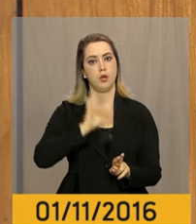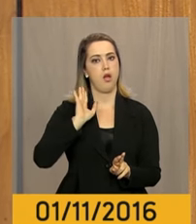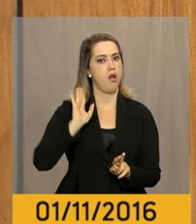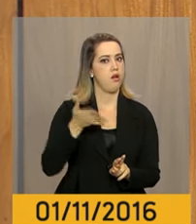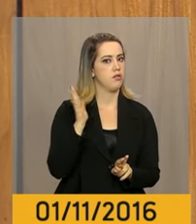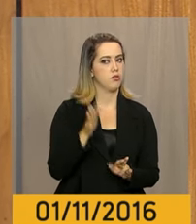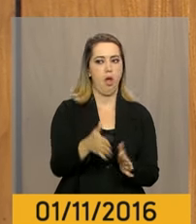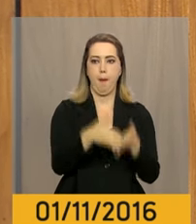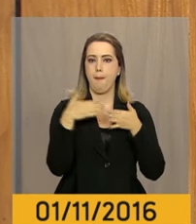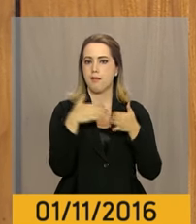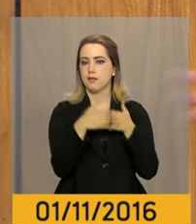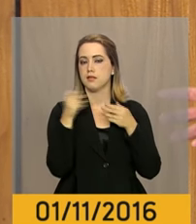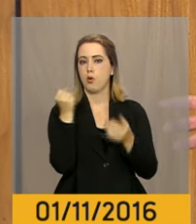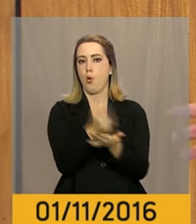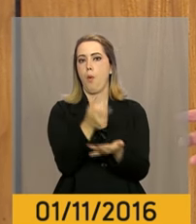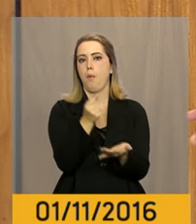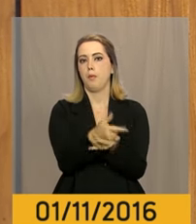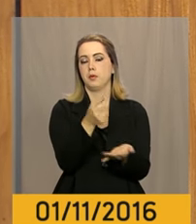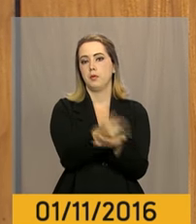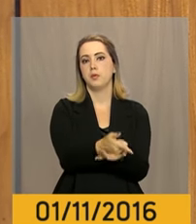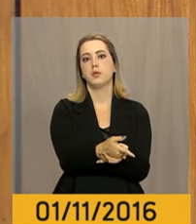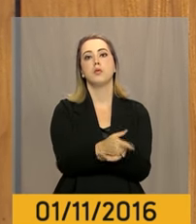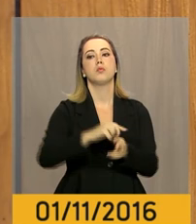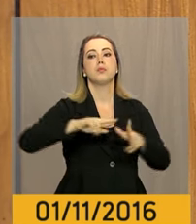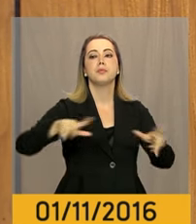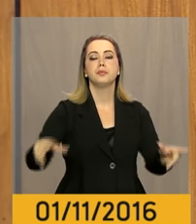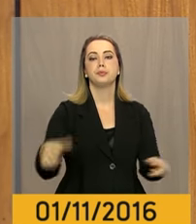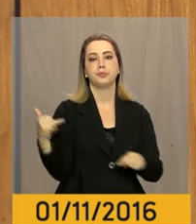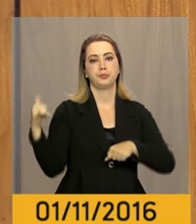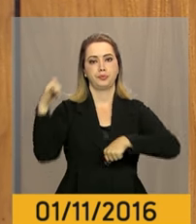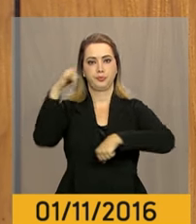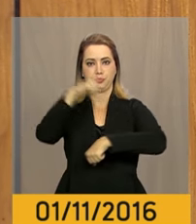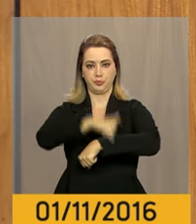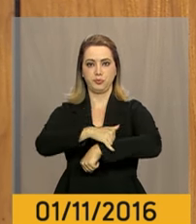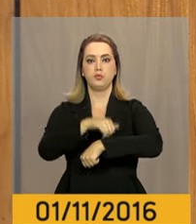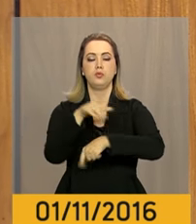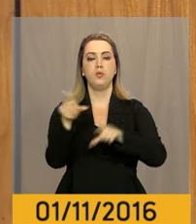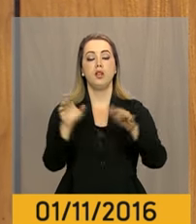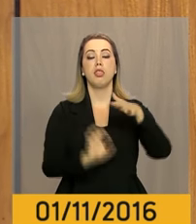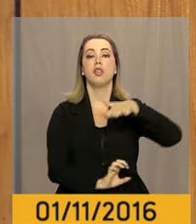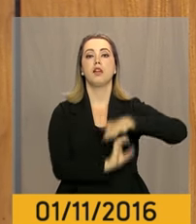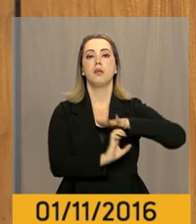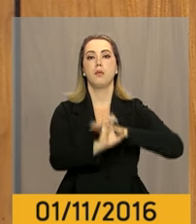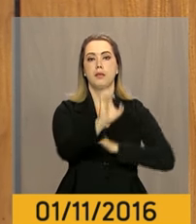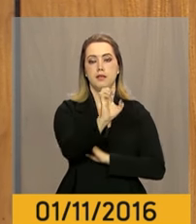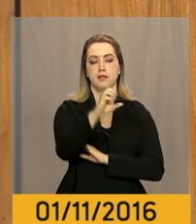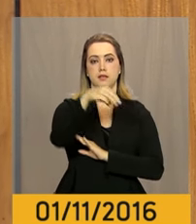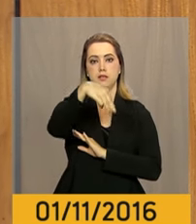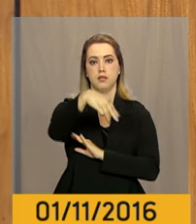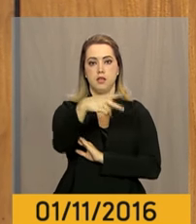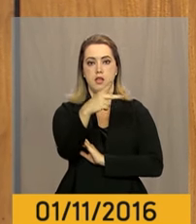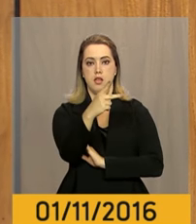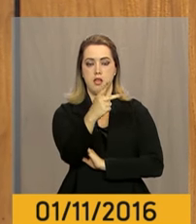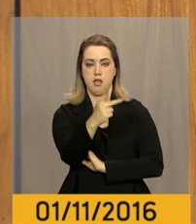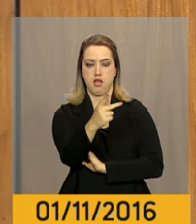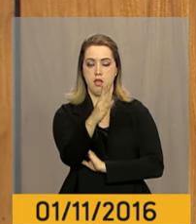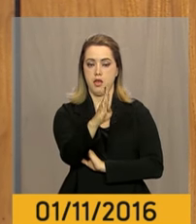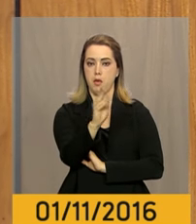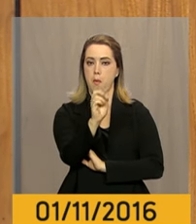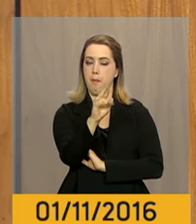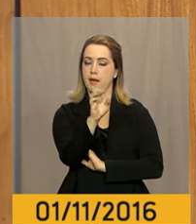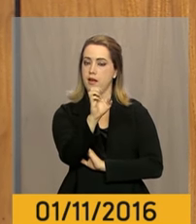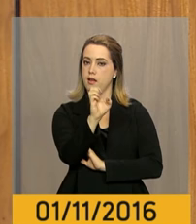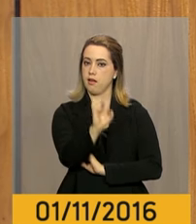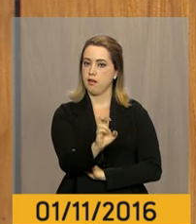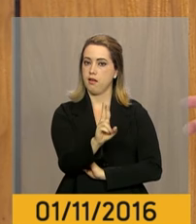fornada de aviões da Imbraer. Este é um dos nossos desejos, né? E tratamos naturalmente de